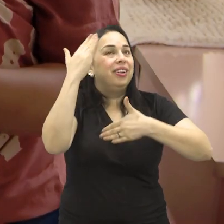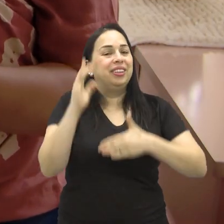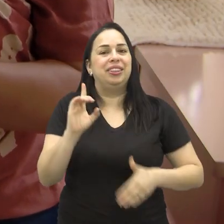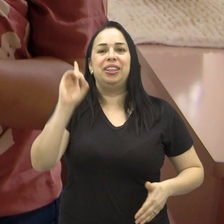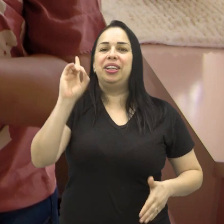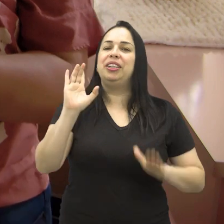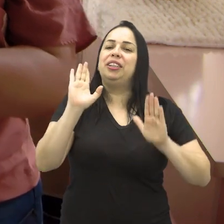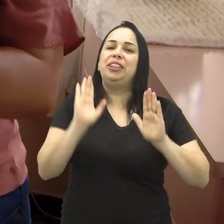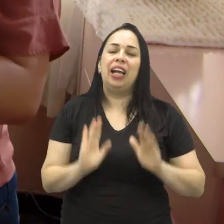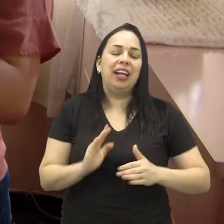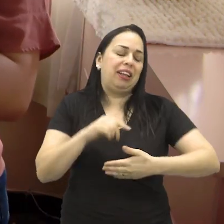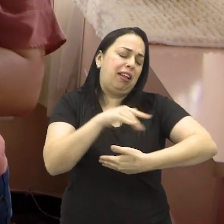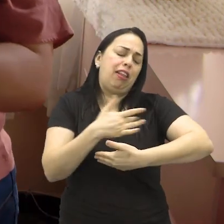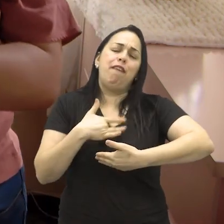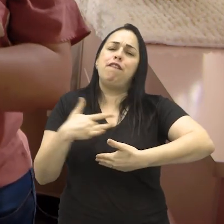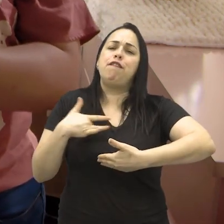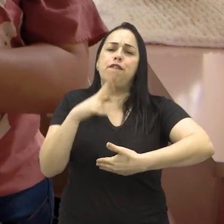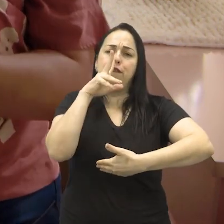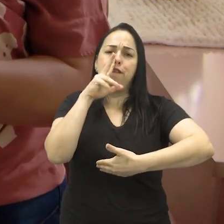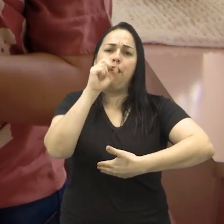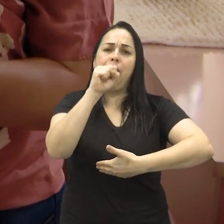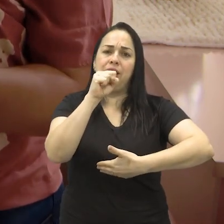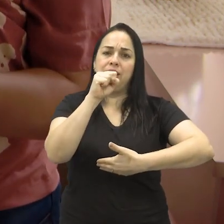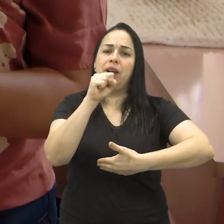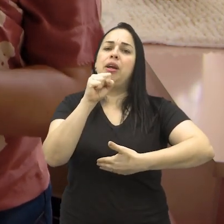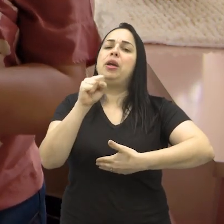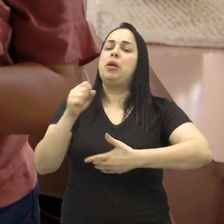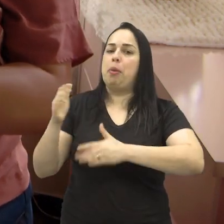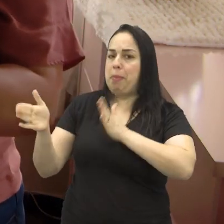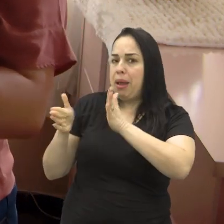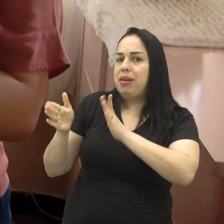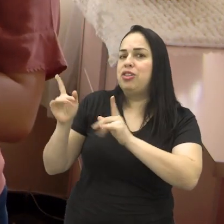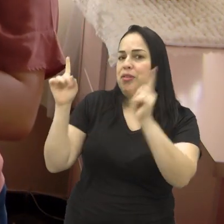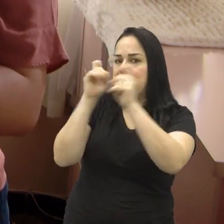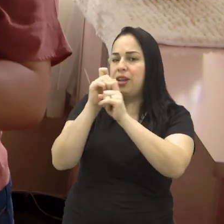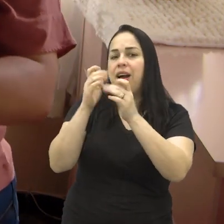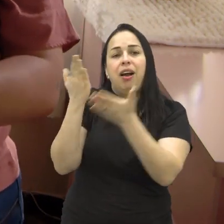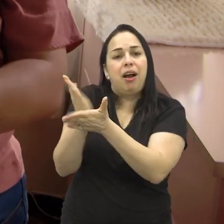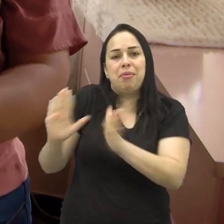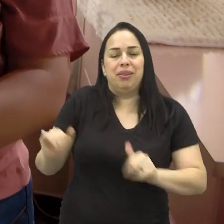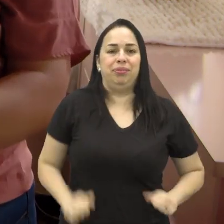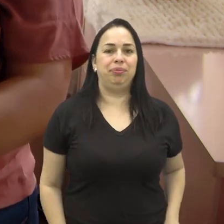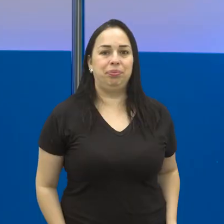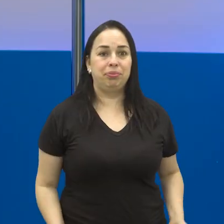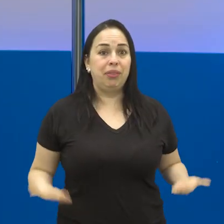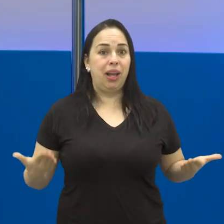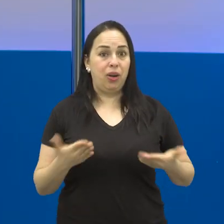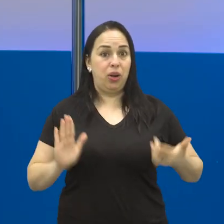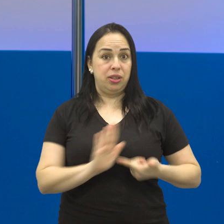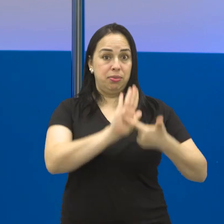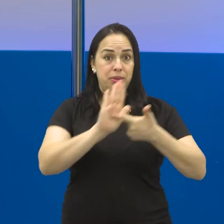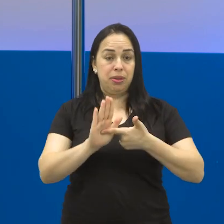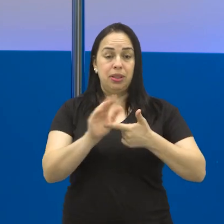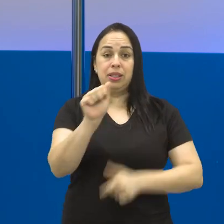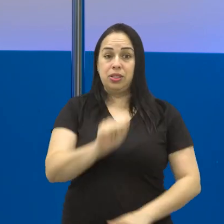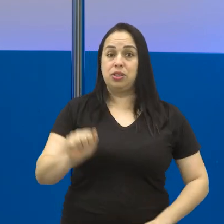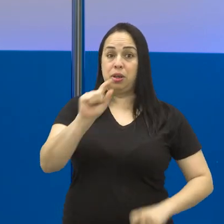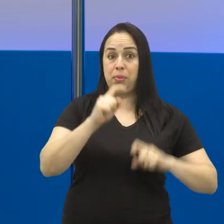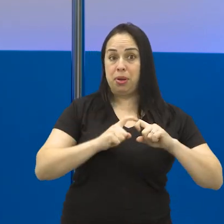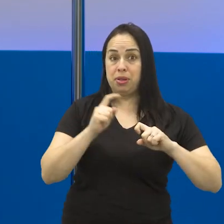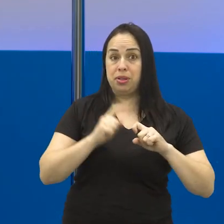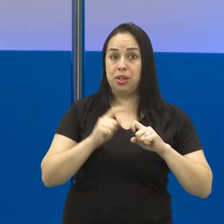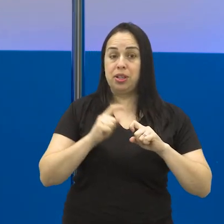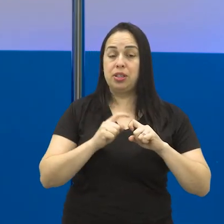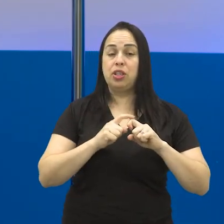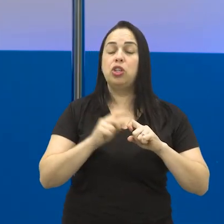que passou, graças a Deus, já está em casa, forte, saudável e a tempestade passou, tá tudo bem. A gente mostra agora dados